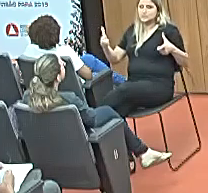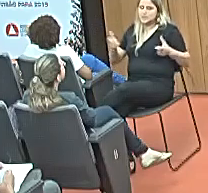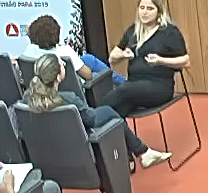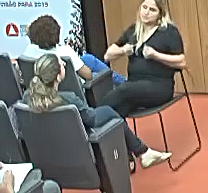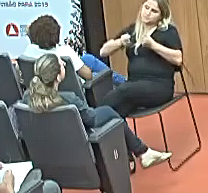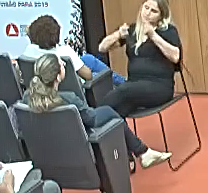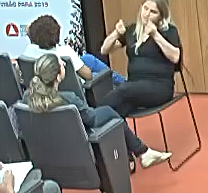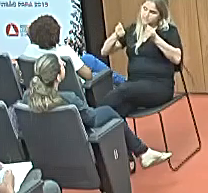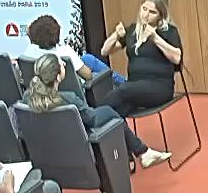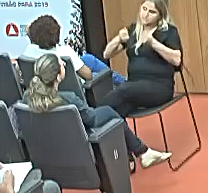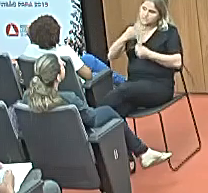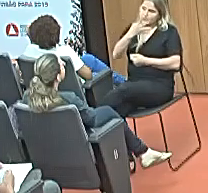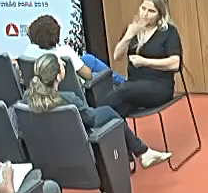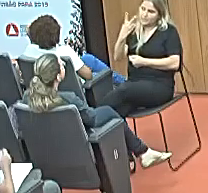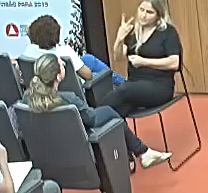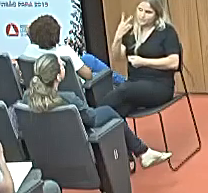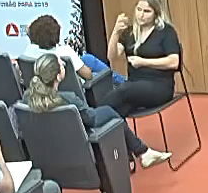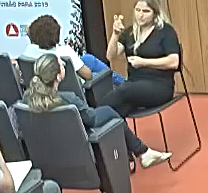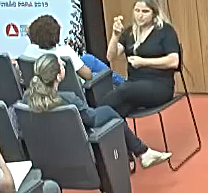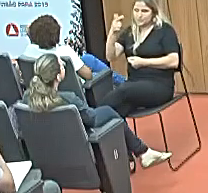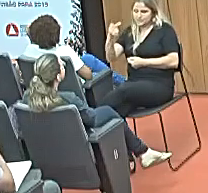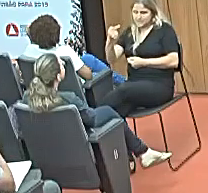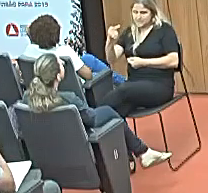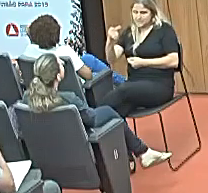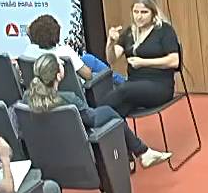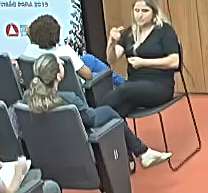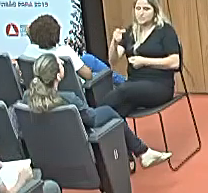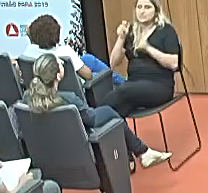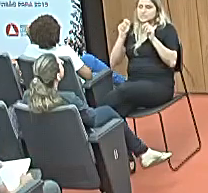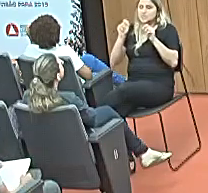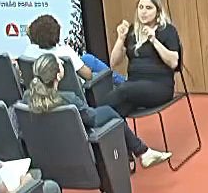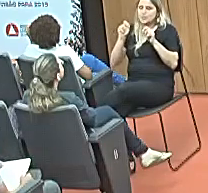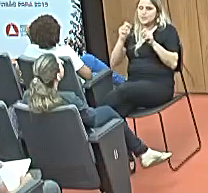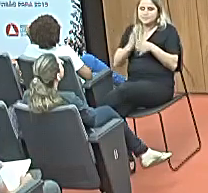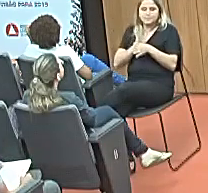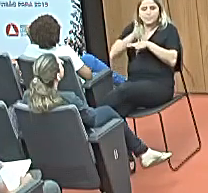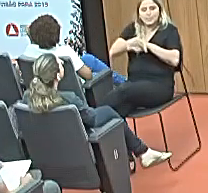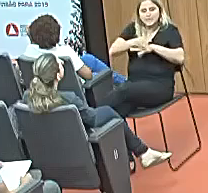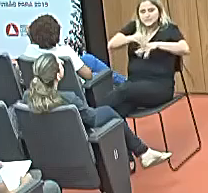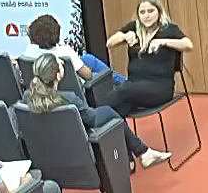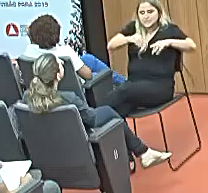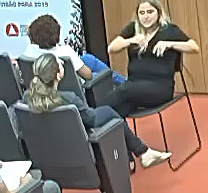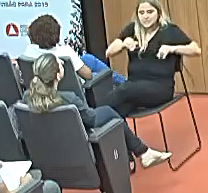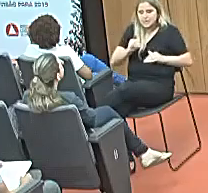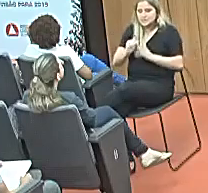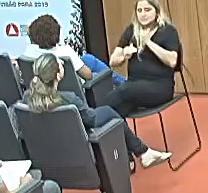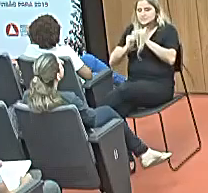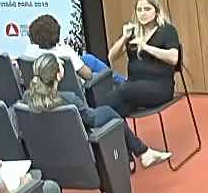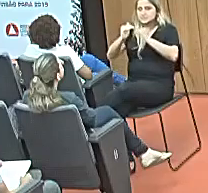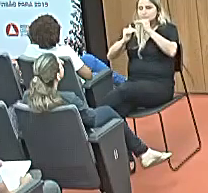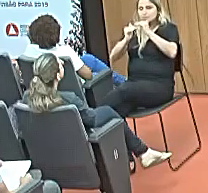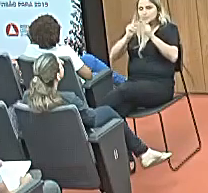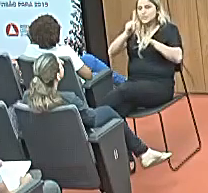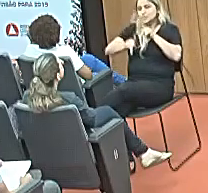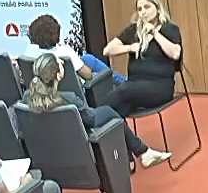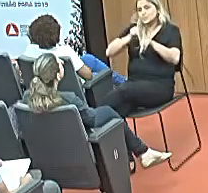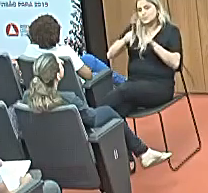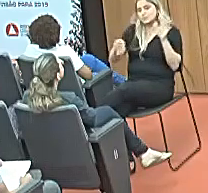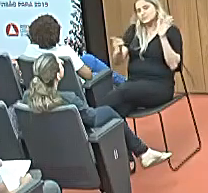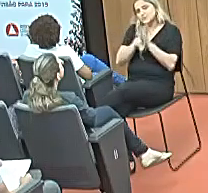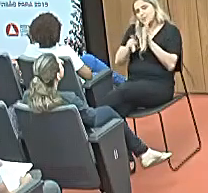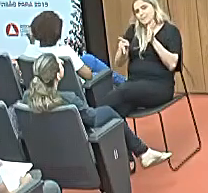financeiras da ação 4257 que o acesso à terra e desenvolvimento sustentável de povos e comunidades tradicionais